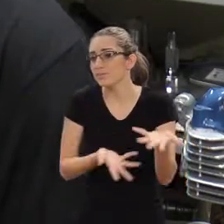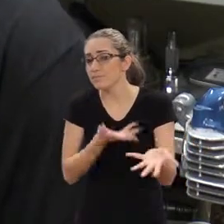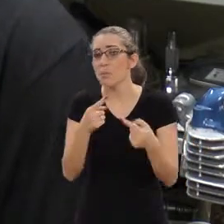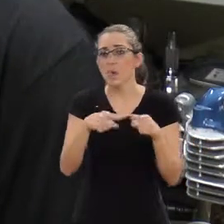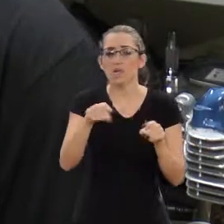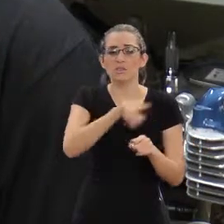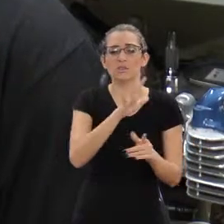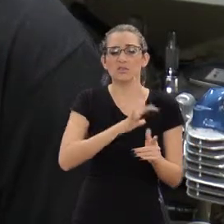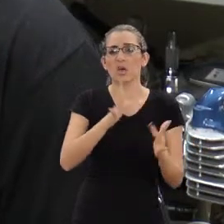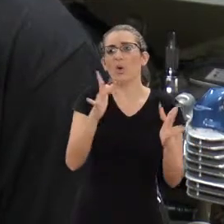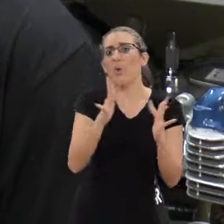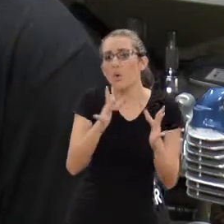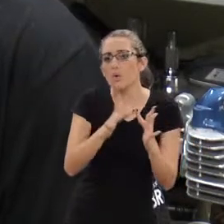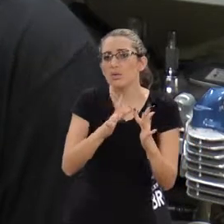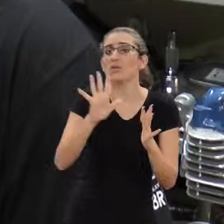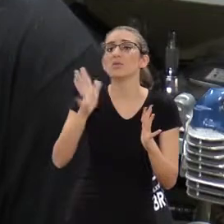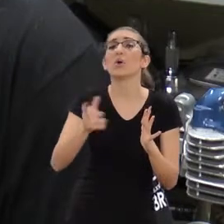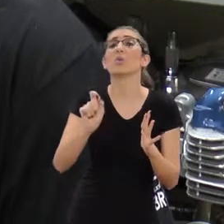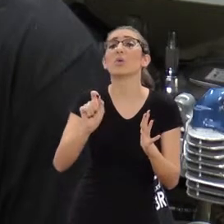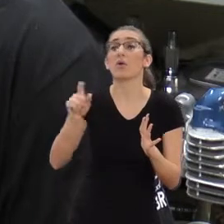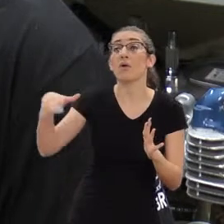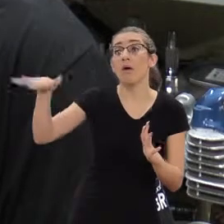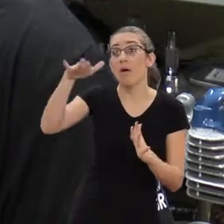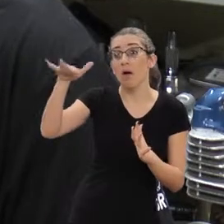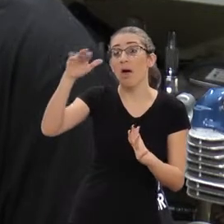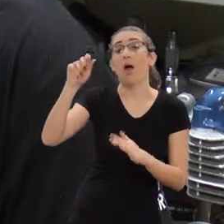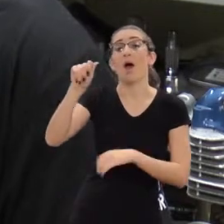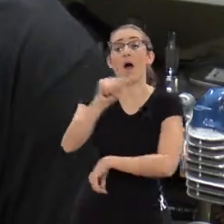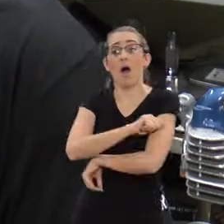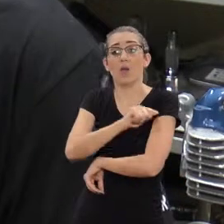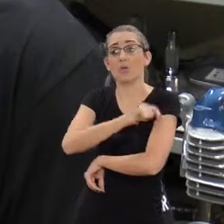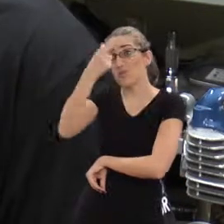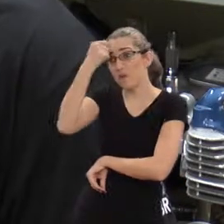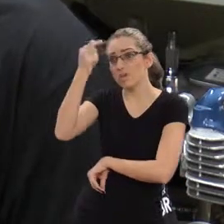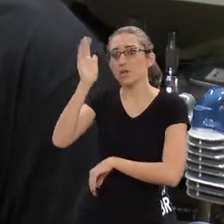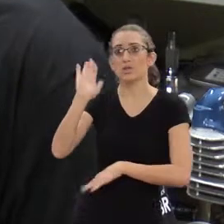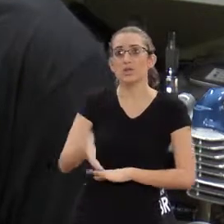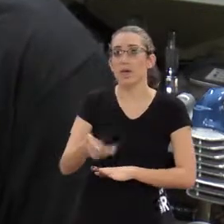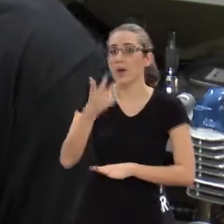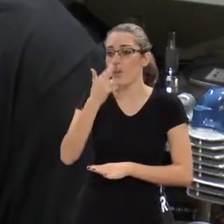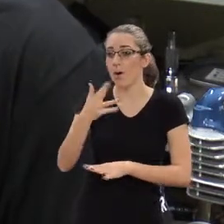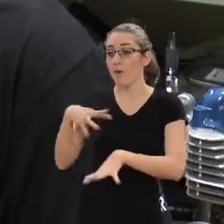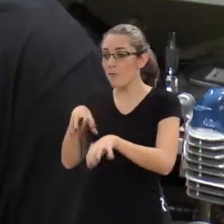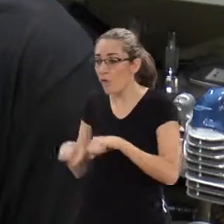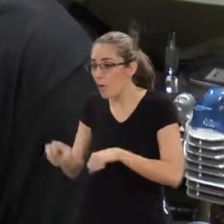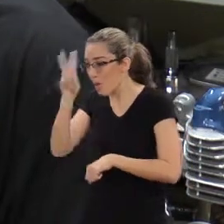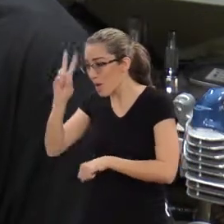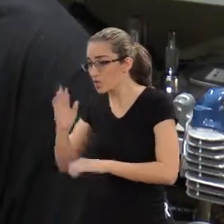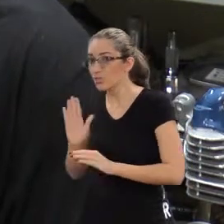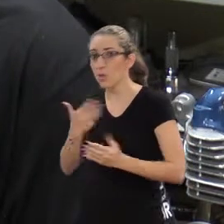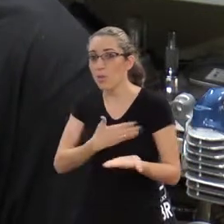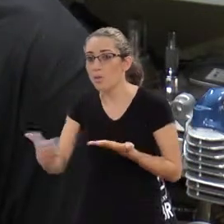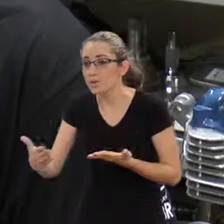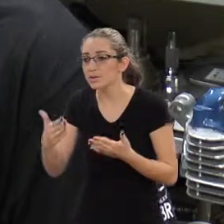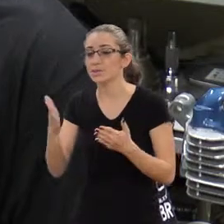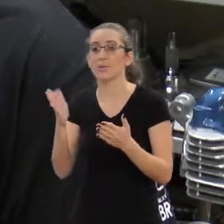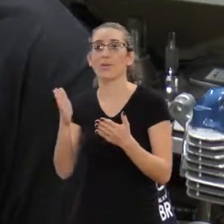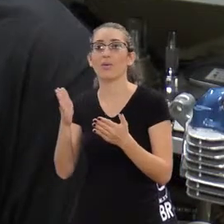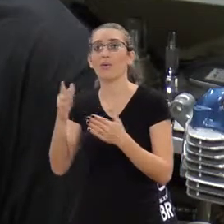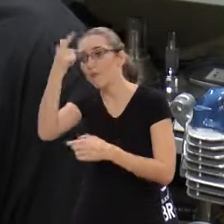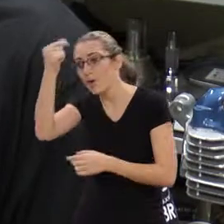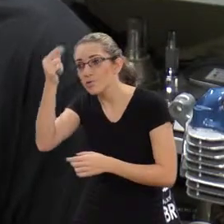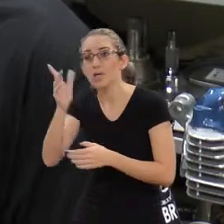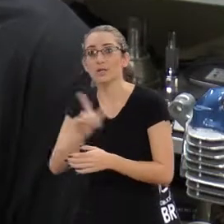E eles têm contato já com alunos também de graduação que passaram por isso há pouco tempo, que hoje, por exemplo,